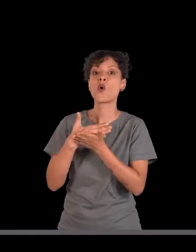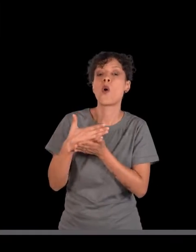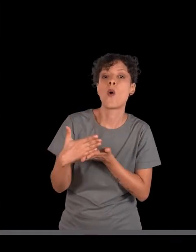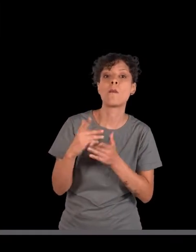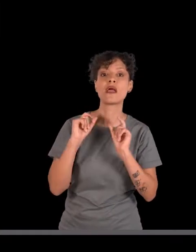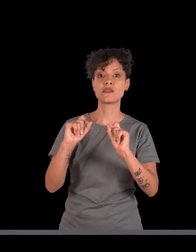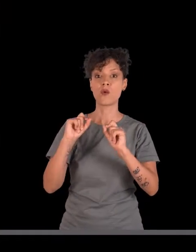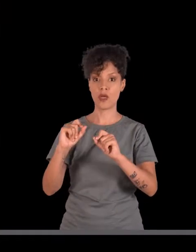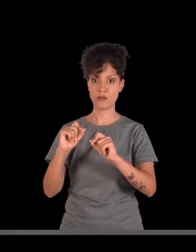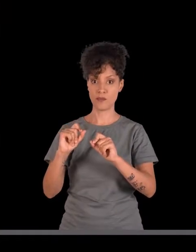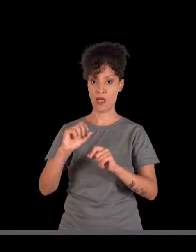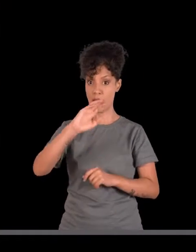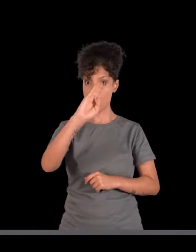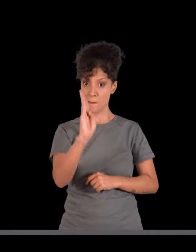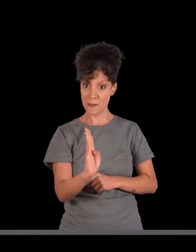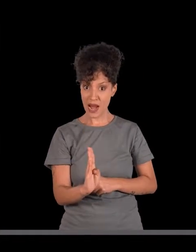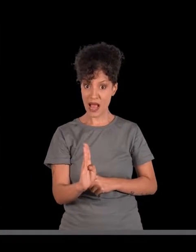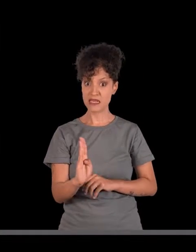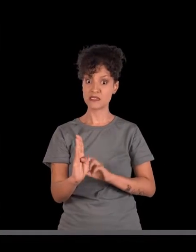processo de